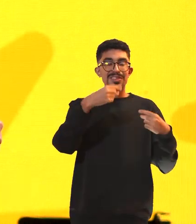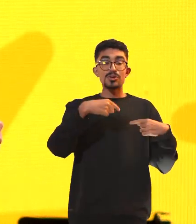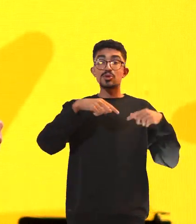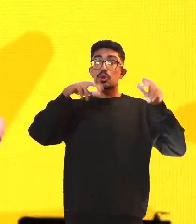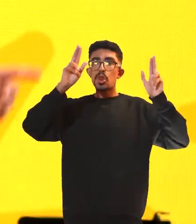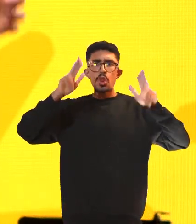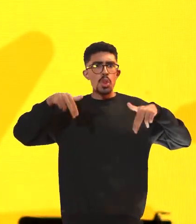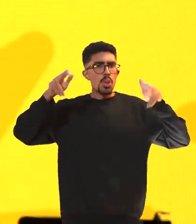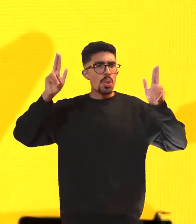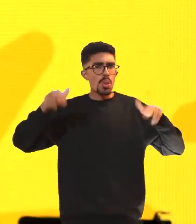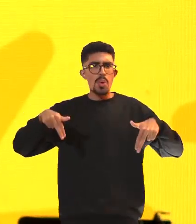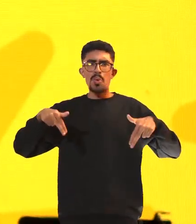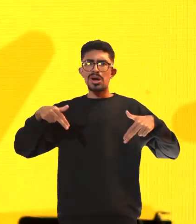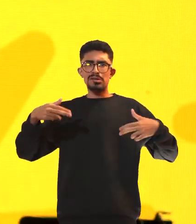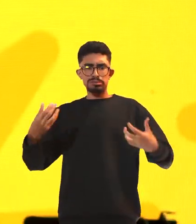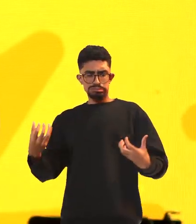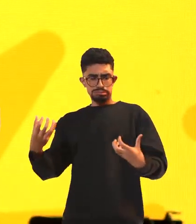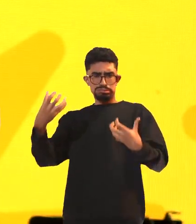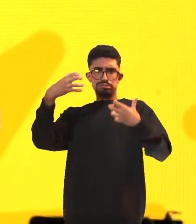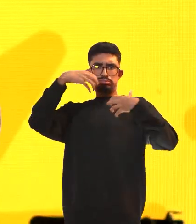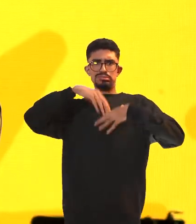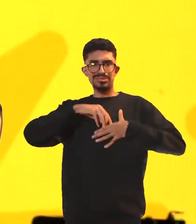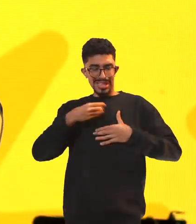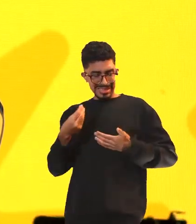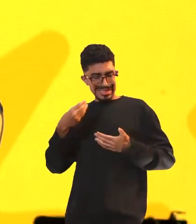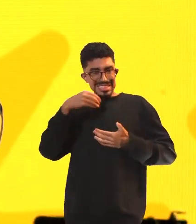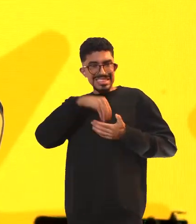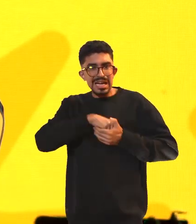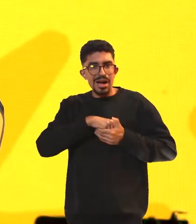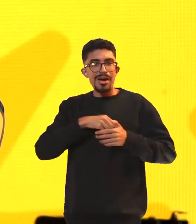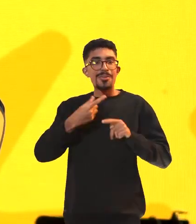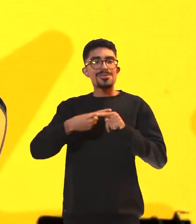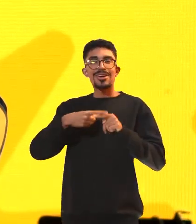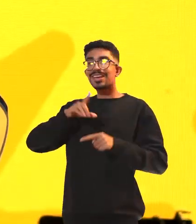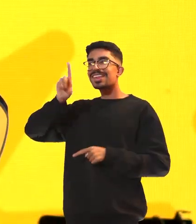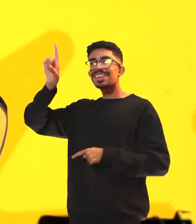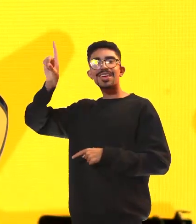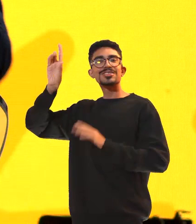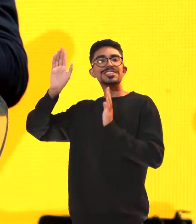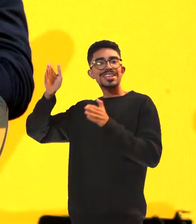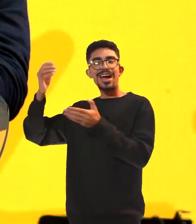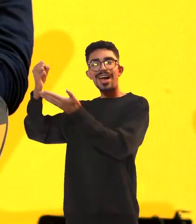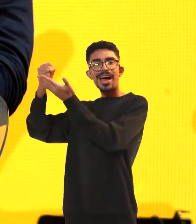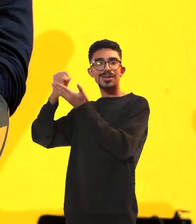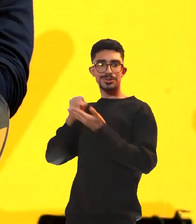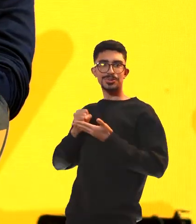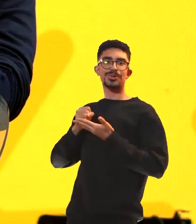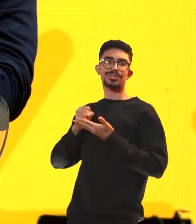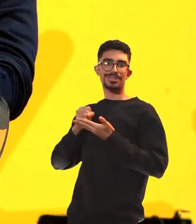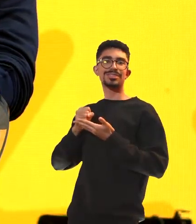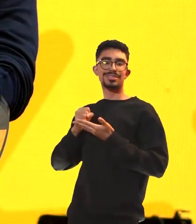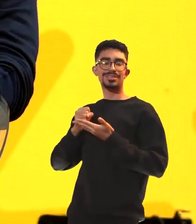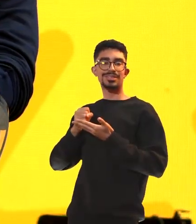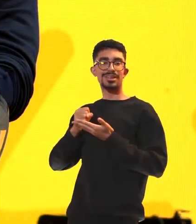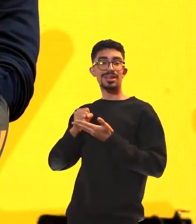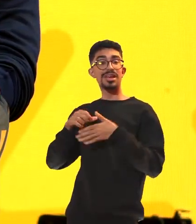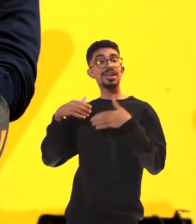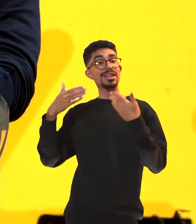a nossa força, porque Deus dará um escape, ou seja, uma saída. Em resumo, para Deus não tem